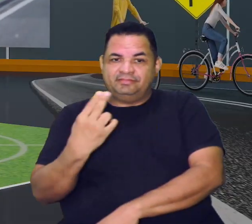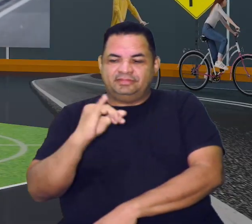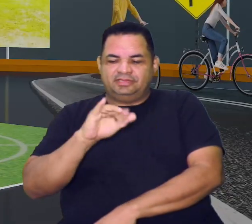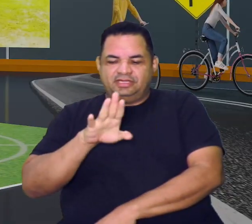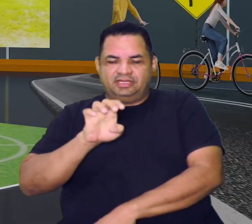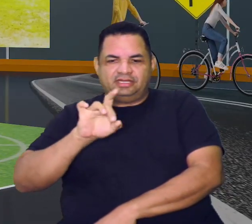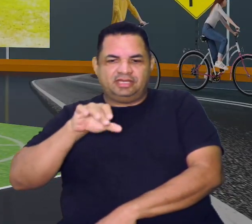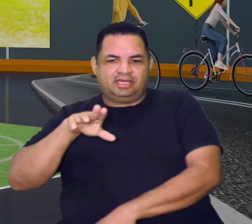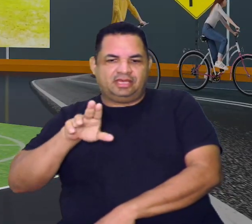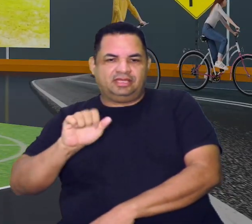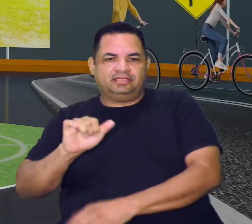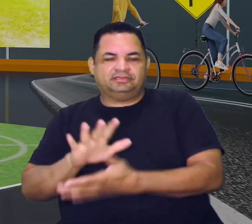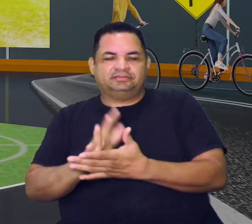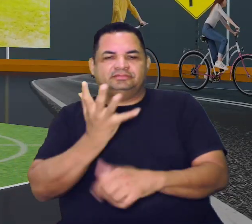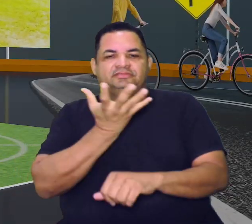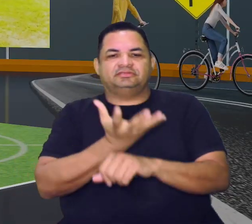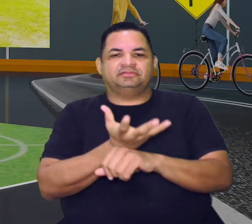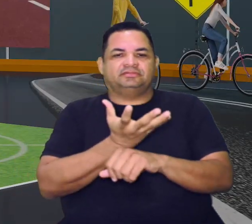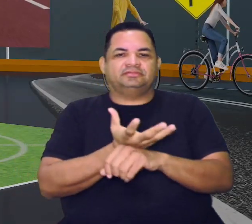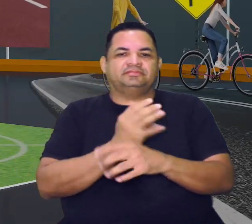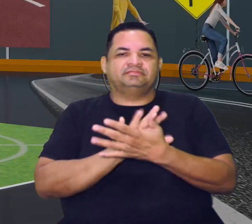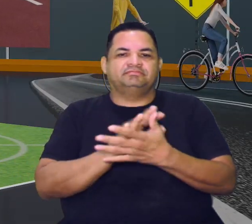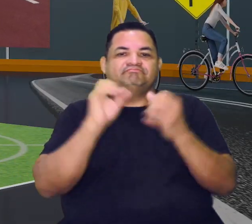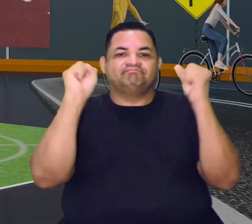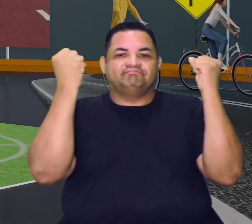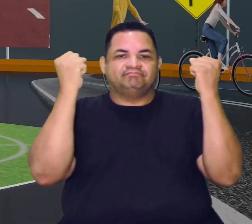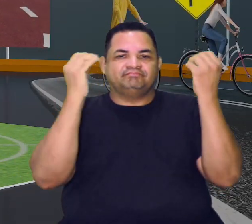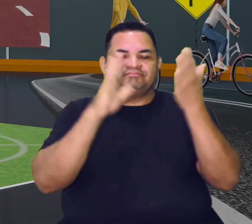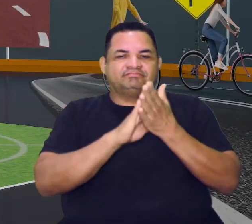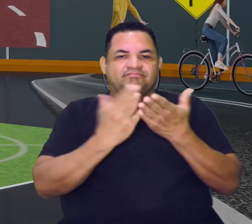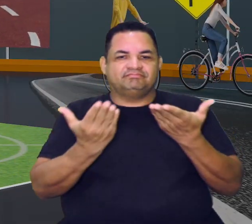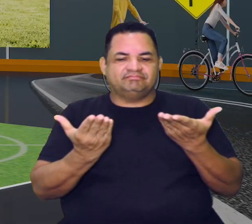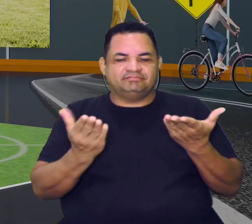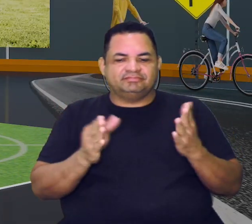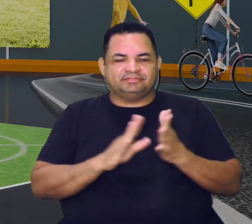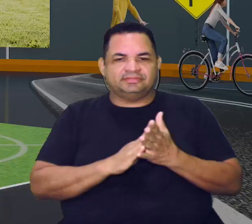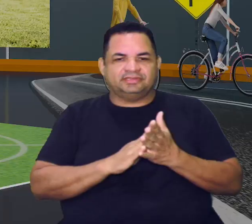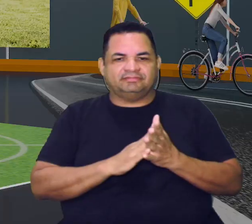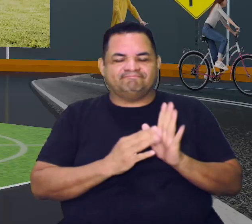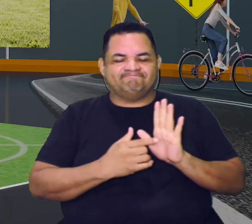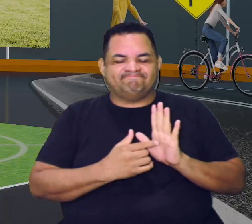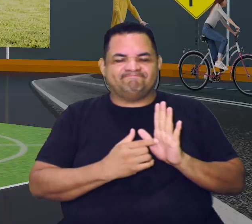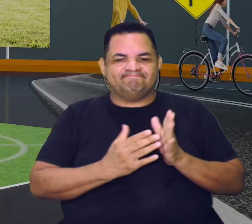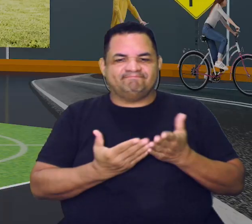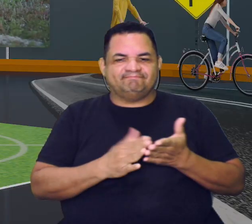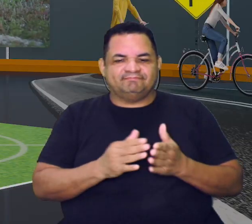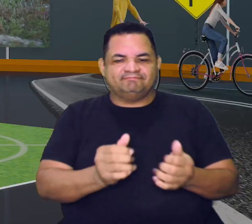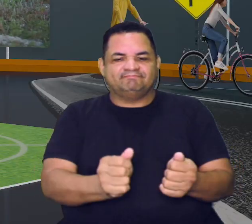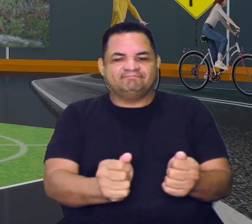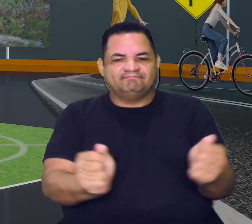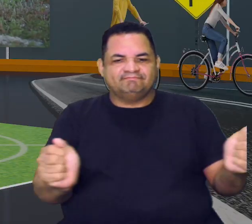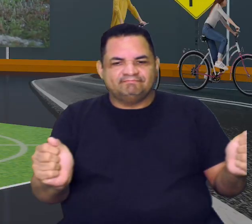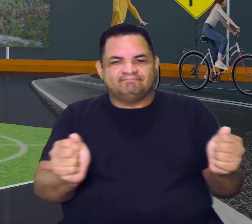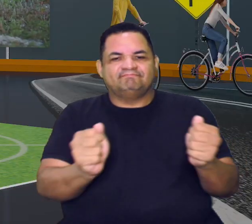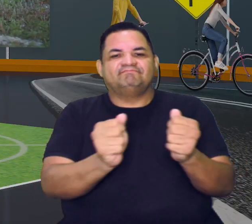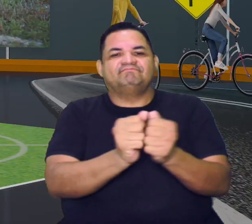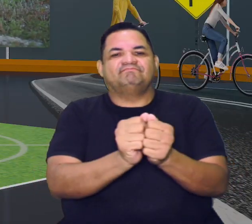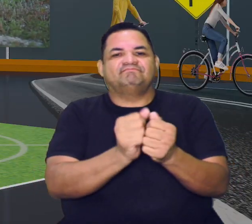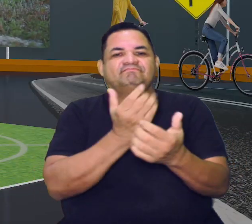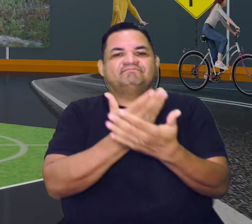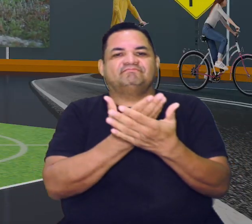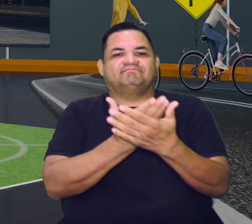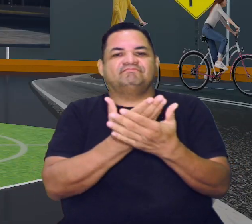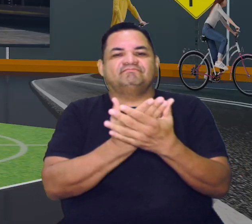aqui no Componente de Educação Física, aqui chegando, trazendo você para perto para as nossas aulas de Educação